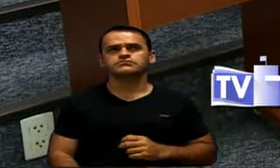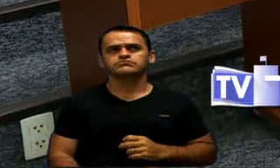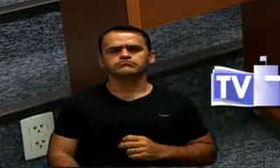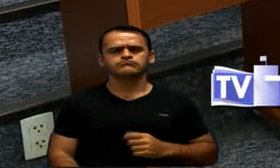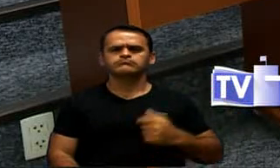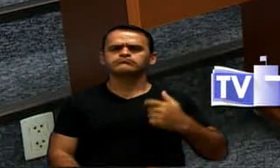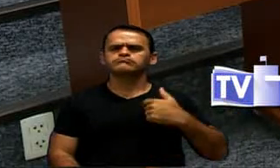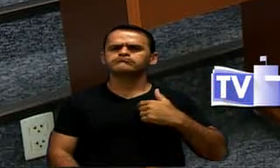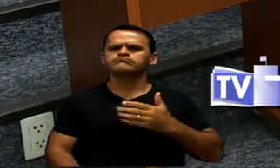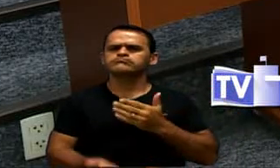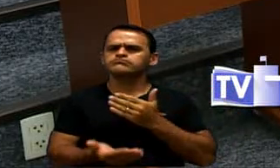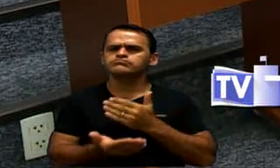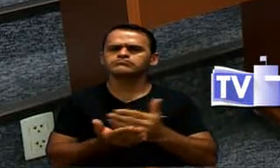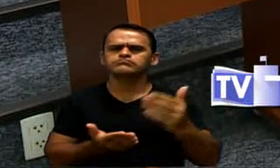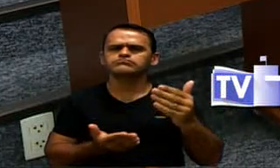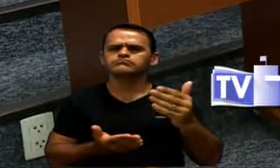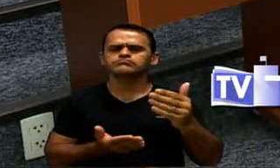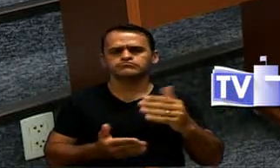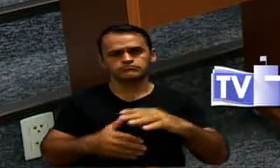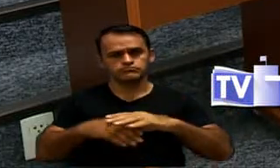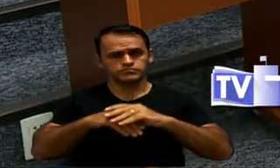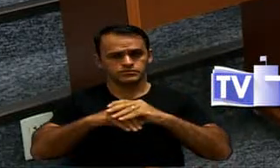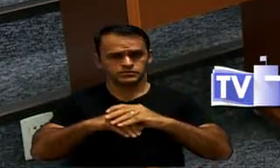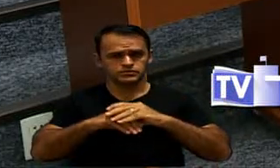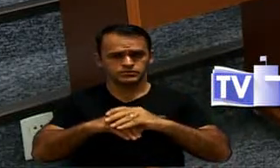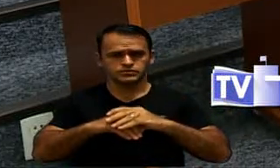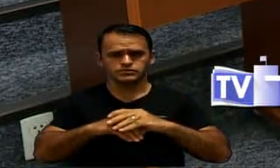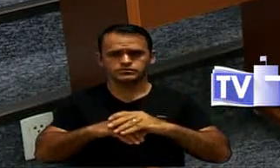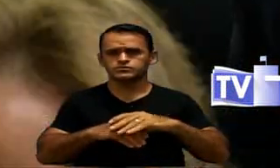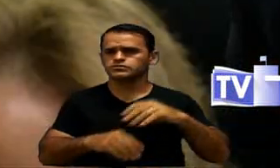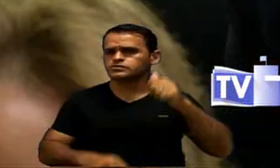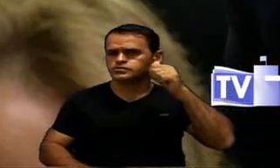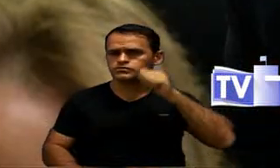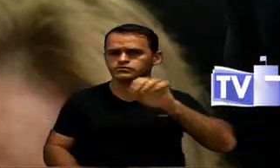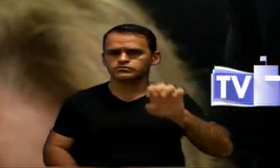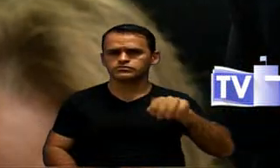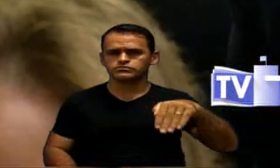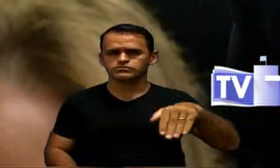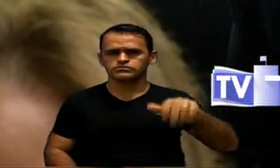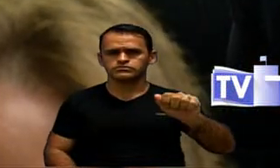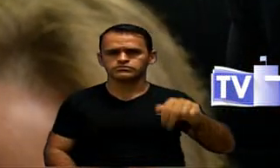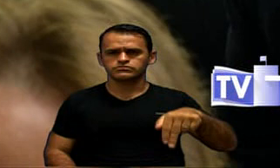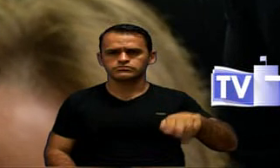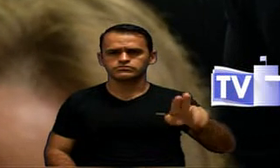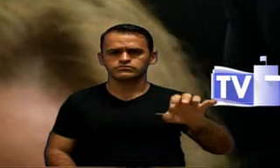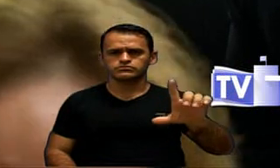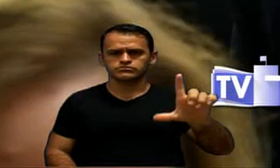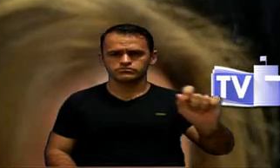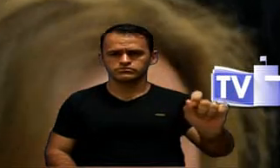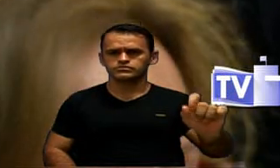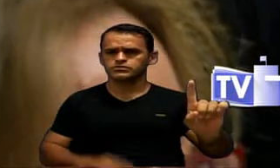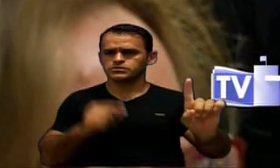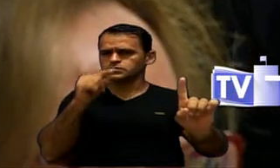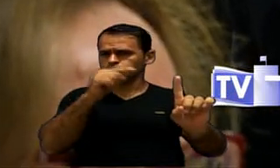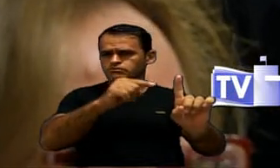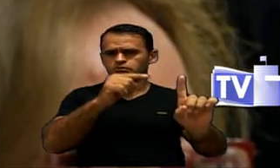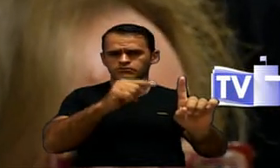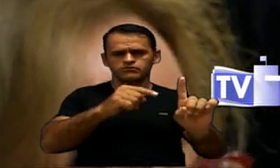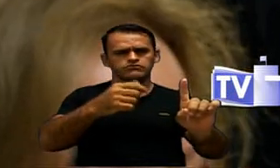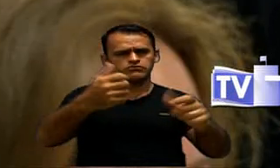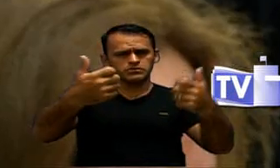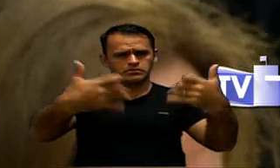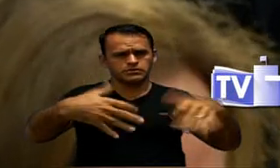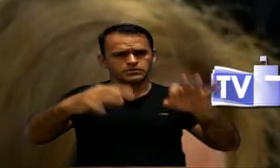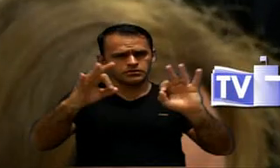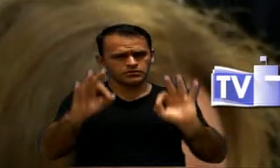Eu inicio minha fala aqui complementando a doutora Emanuela, que fez a explanação